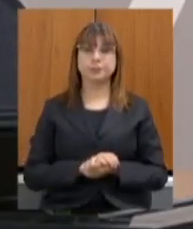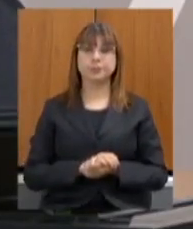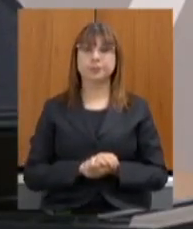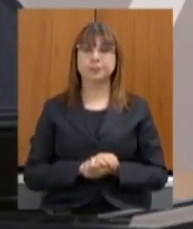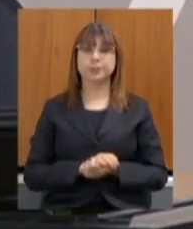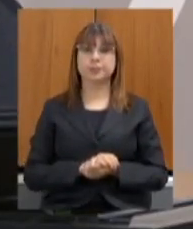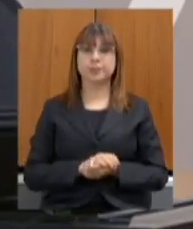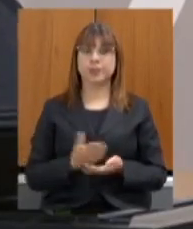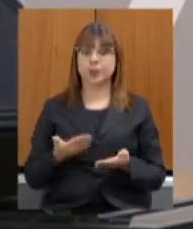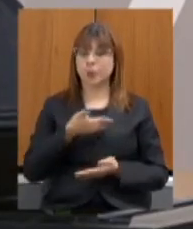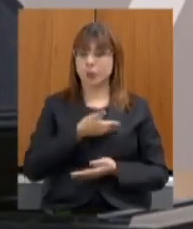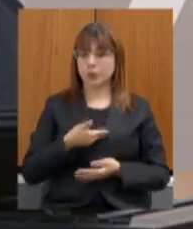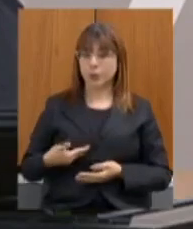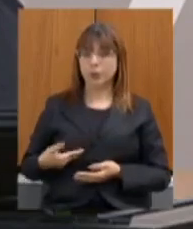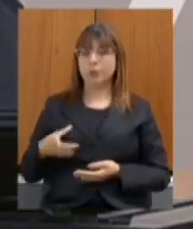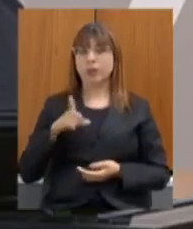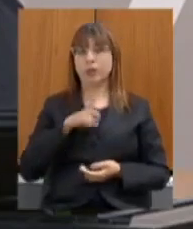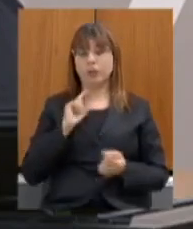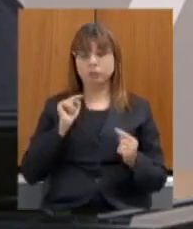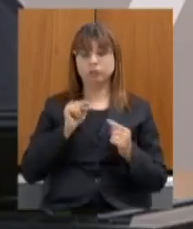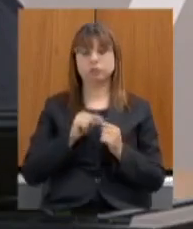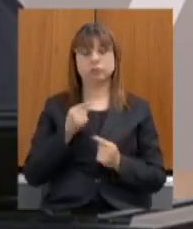este é um governo de boas intenções.